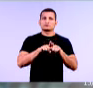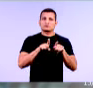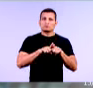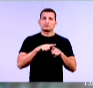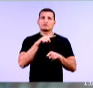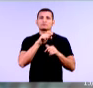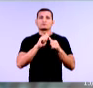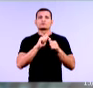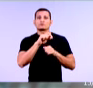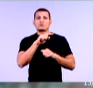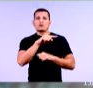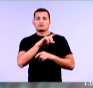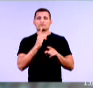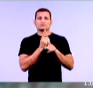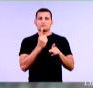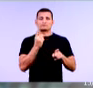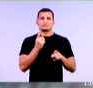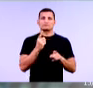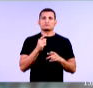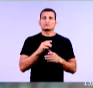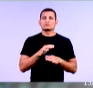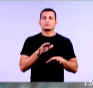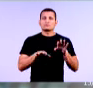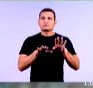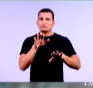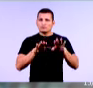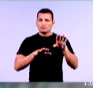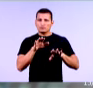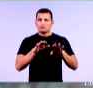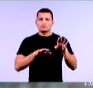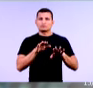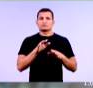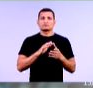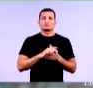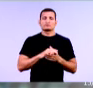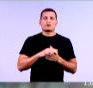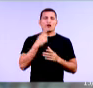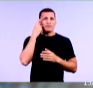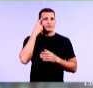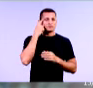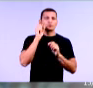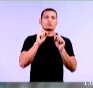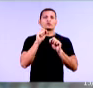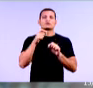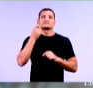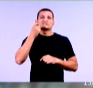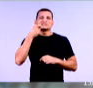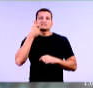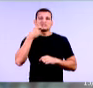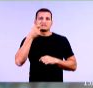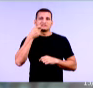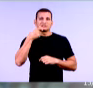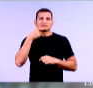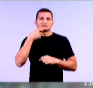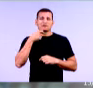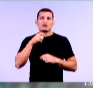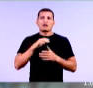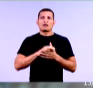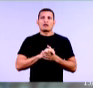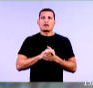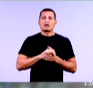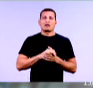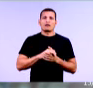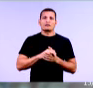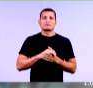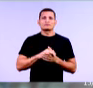são identificados de acordo com uma ideia do que seria um palito de dente. Um exemplo que a gente deixou aqui. Essa ideia do que seria